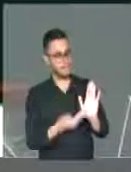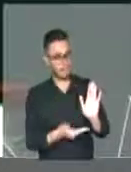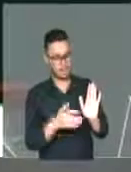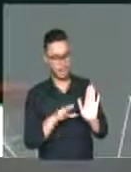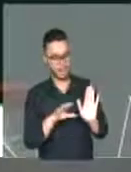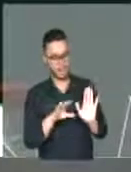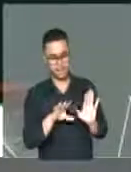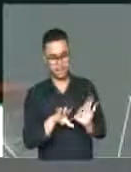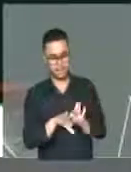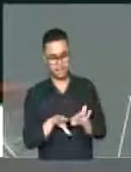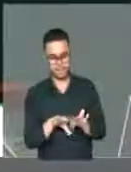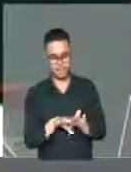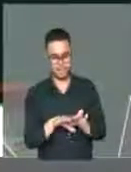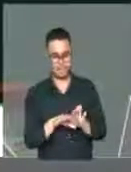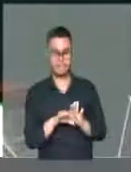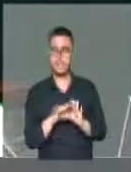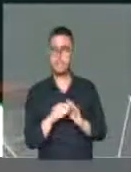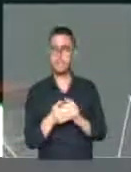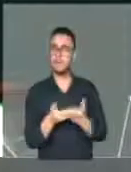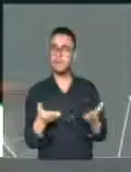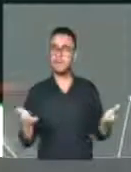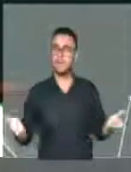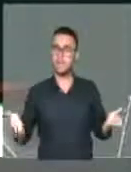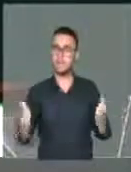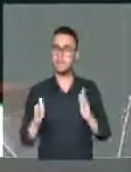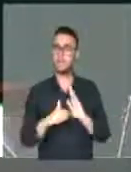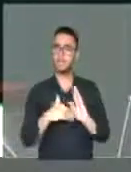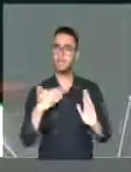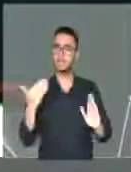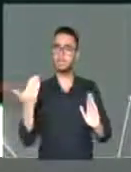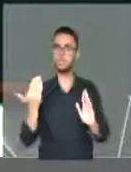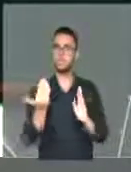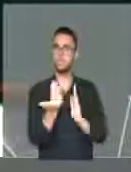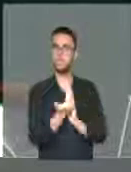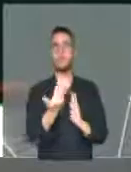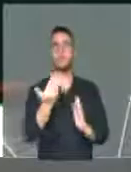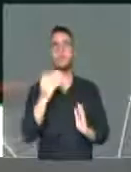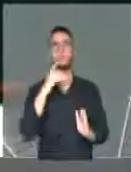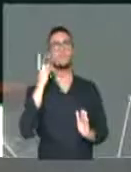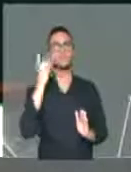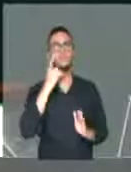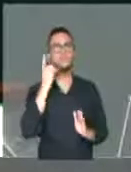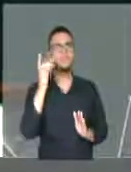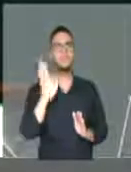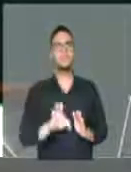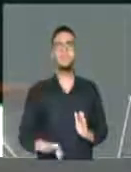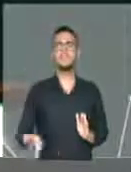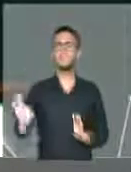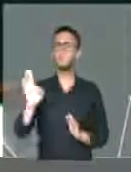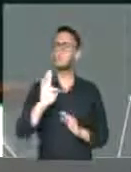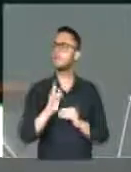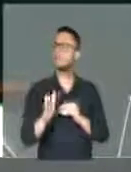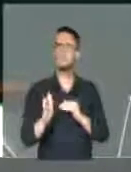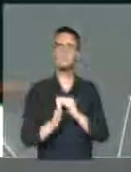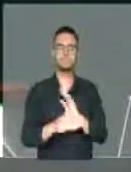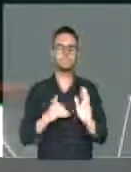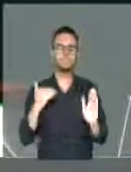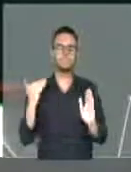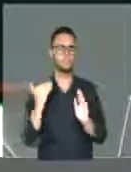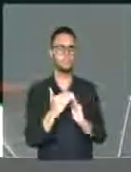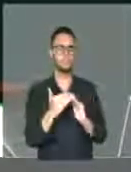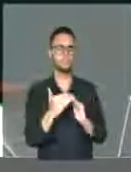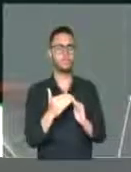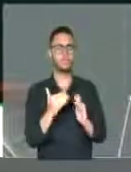que todos os deputados federais de todos os partidos